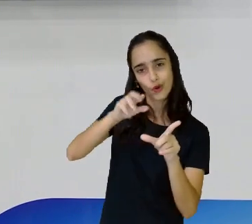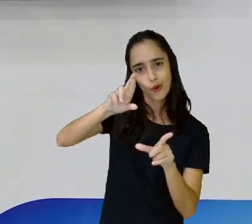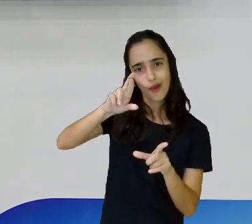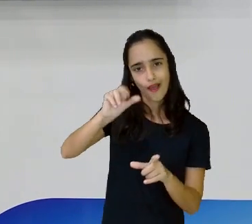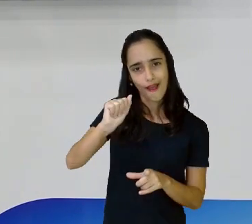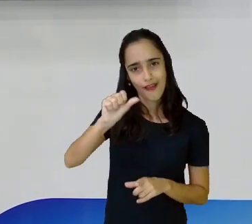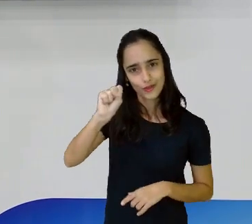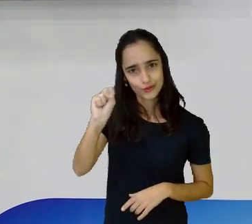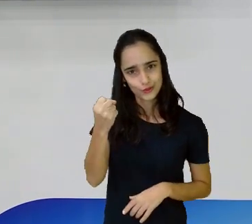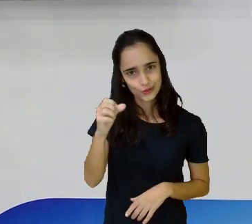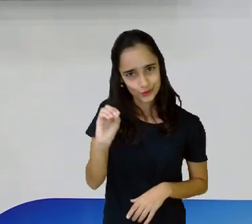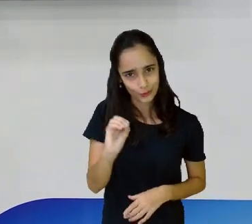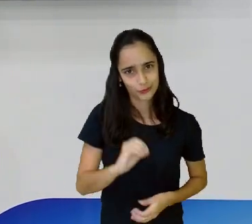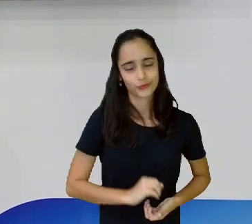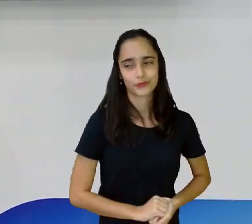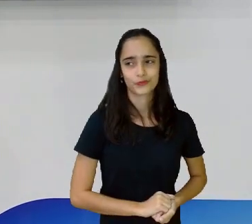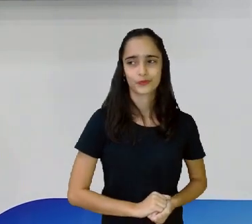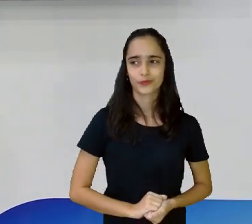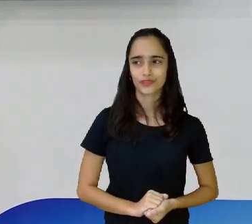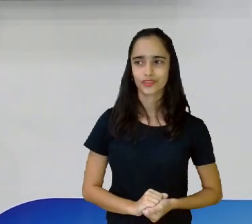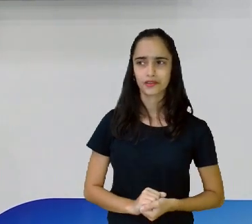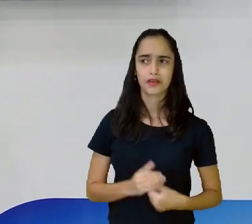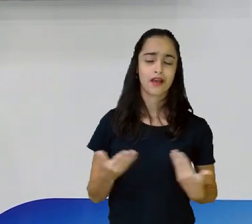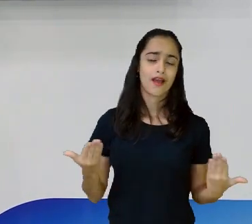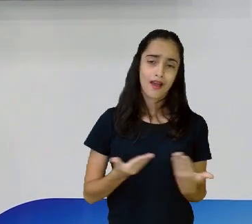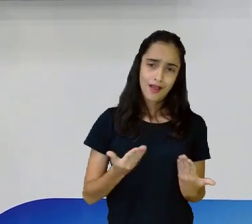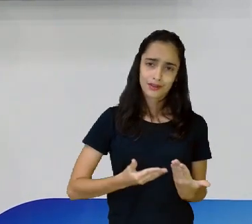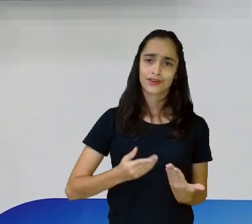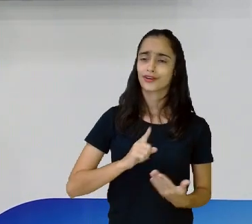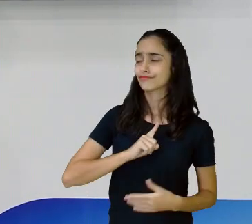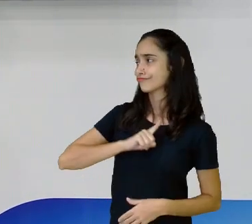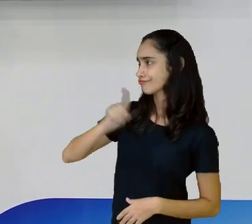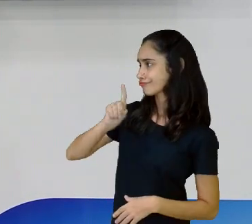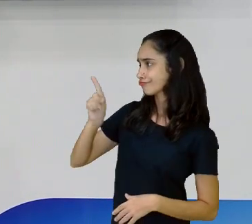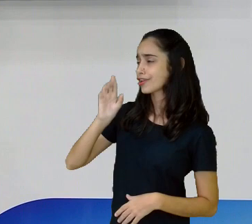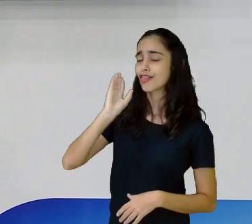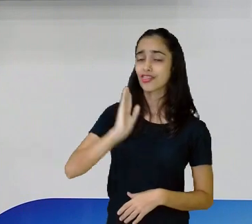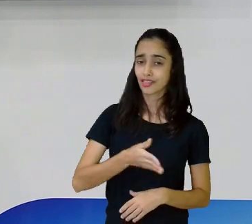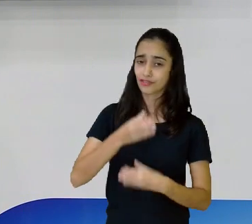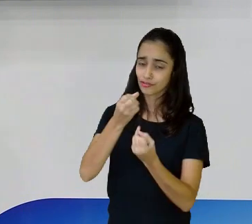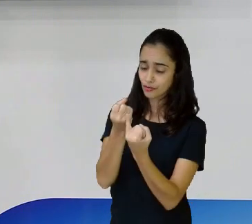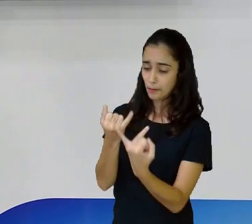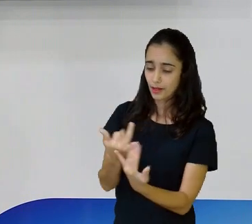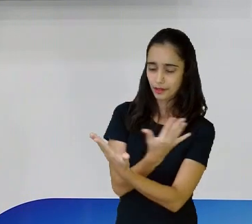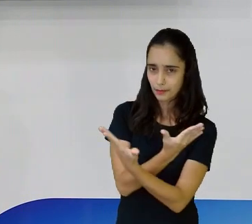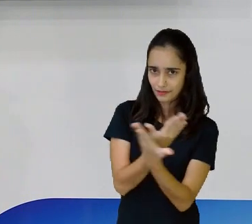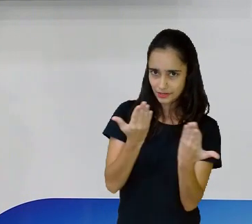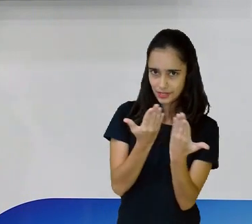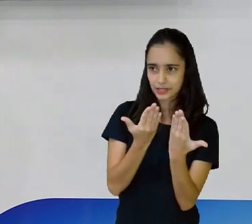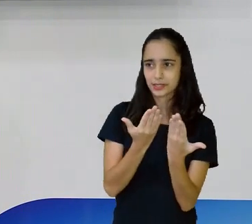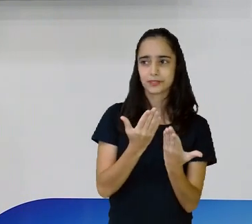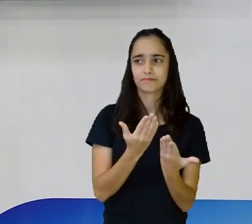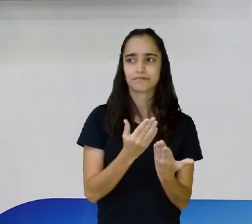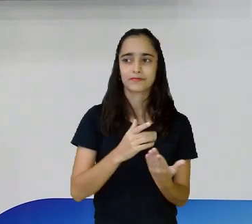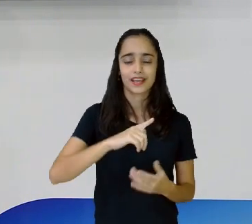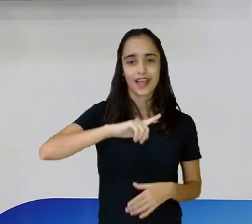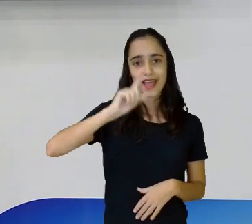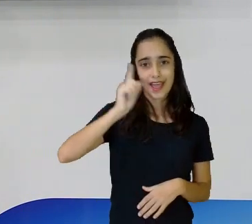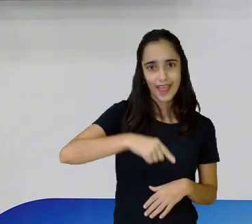180 graus. Beleza? Esse que eu já tinha falado para vocês desde sempre, ó.